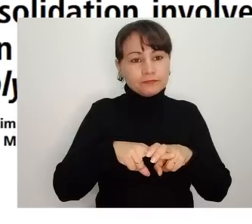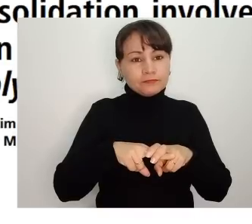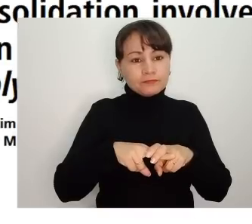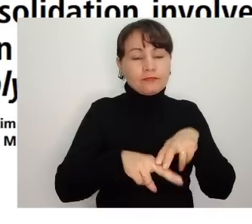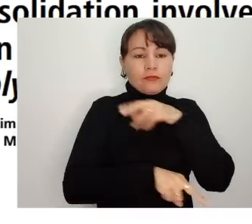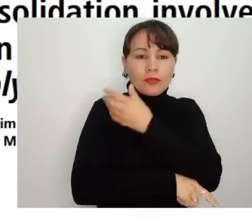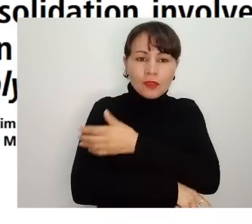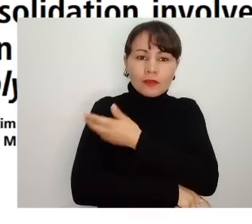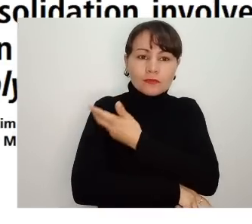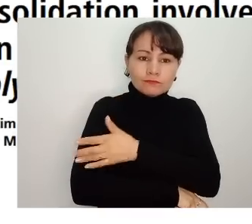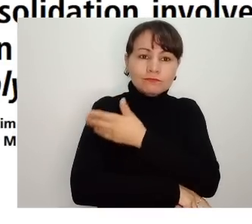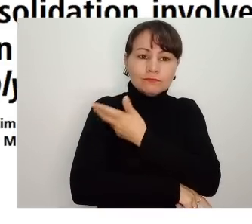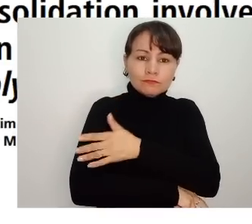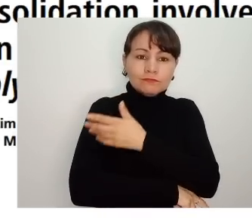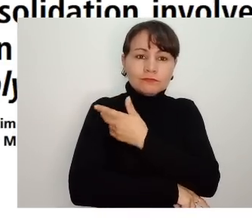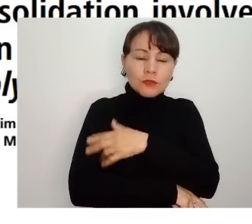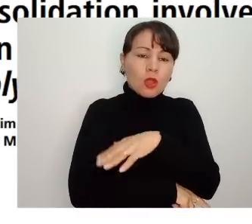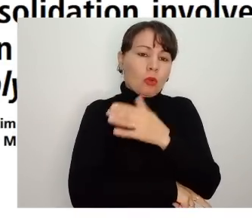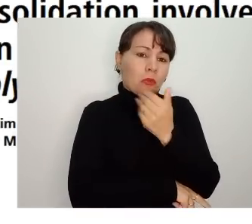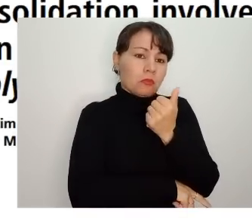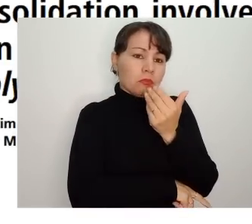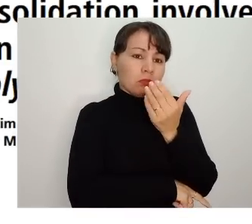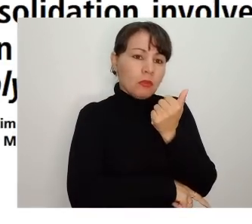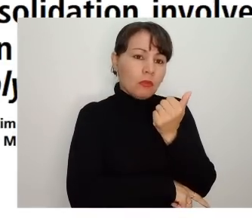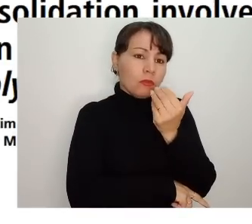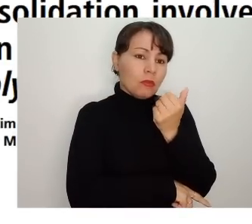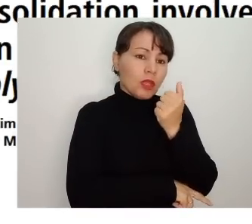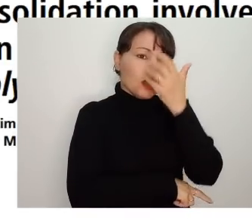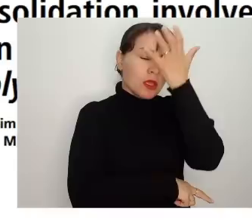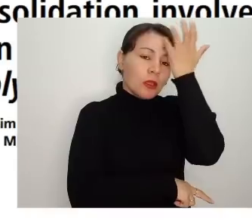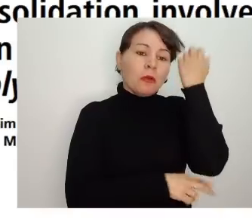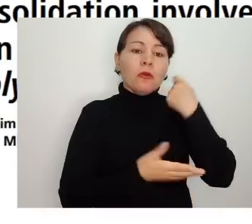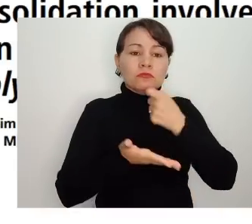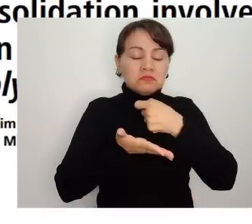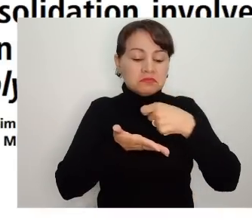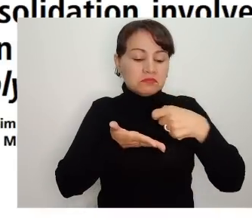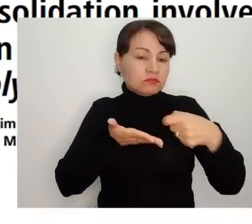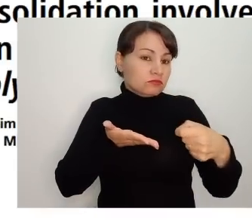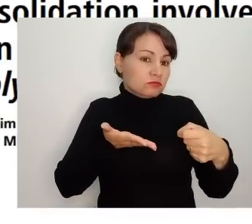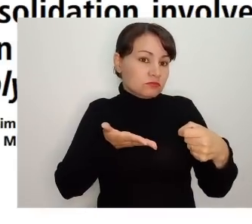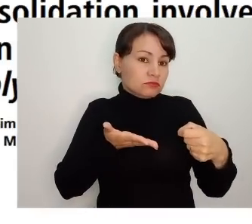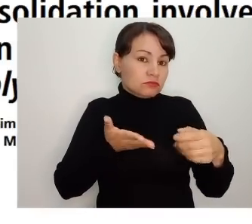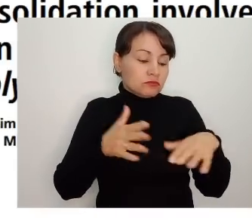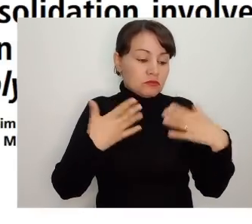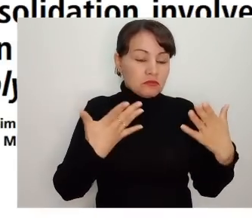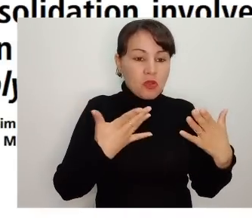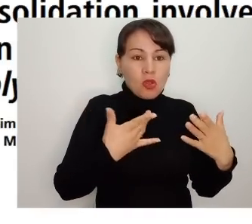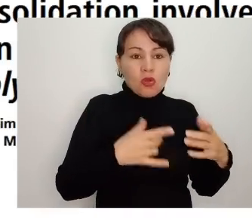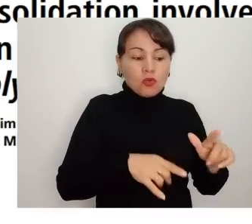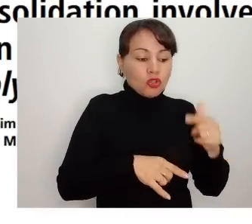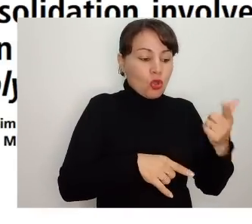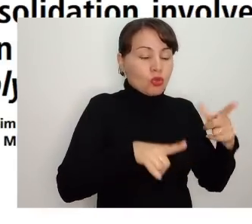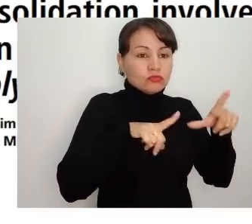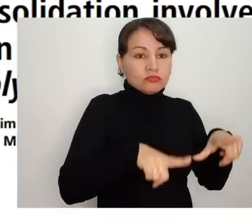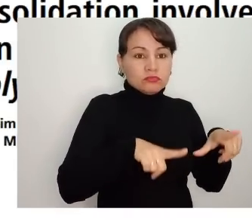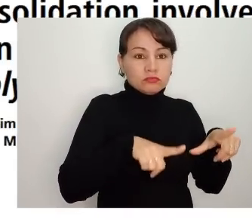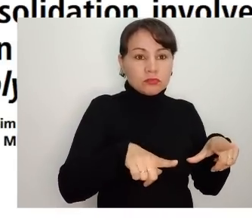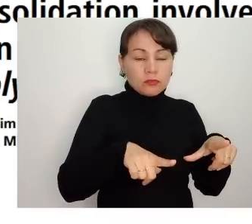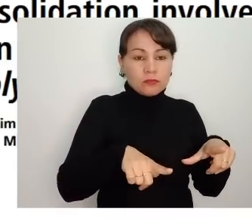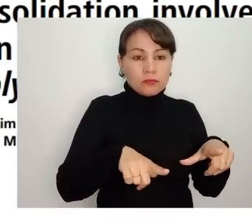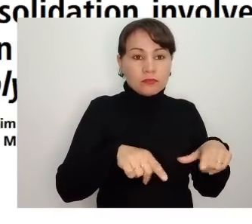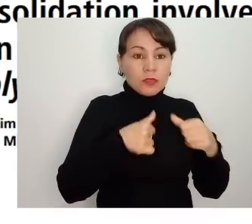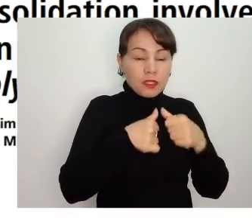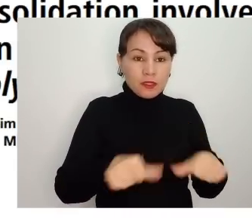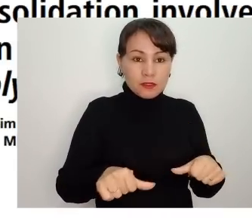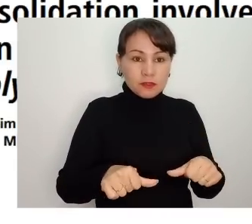sentados e estudando, ou lendo, ou escrevendo, ou no escritório,